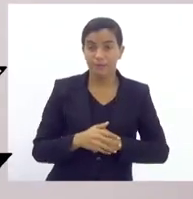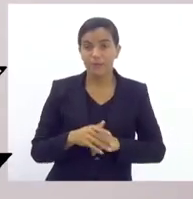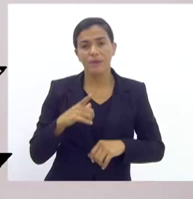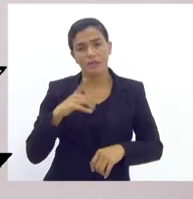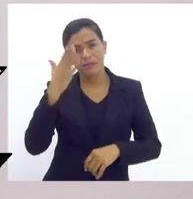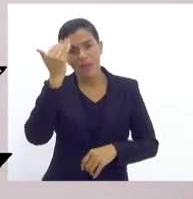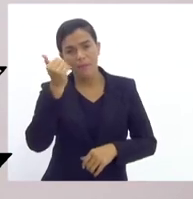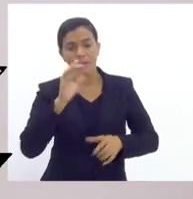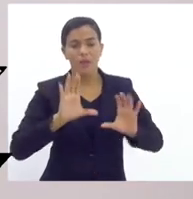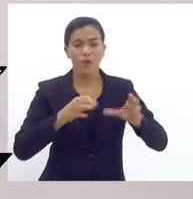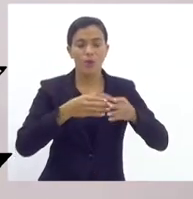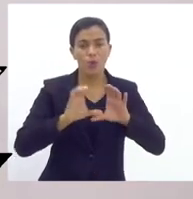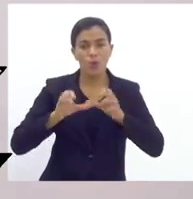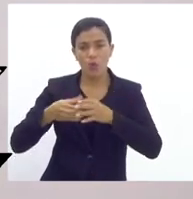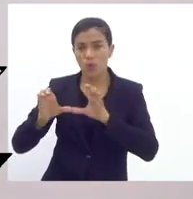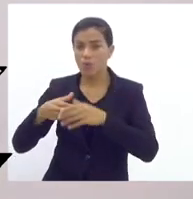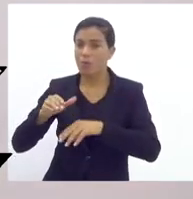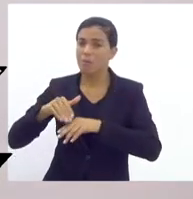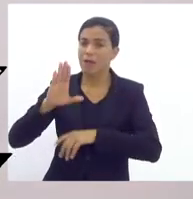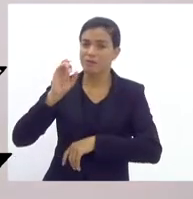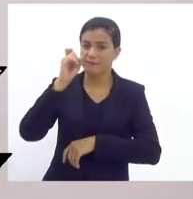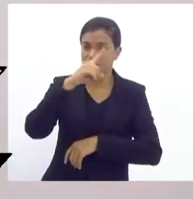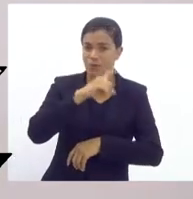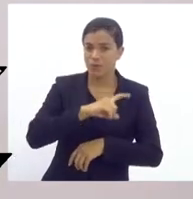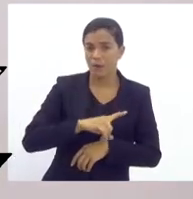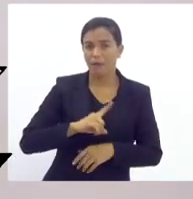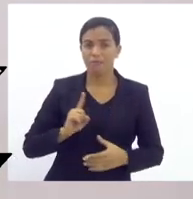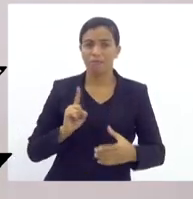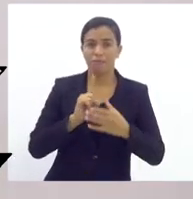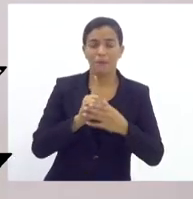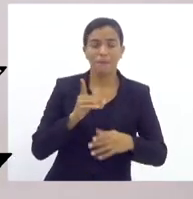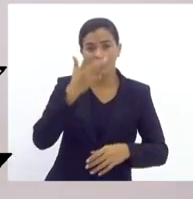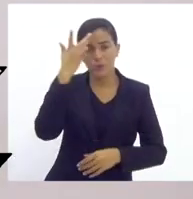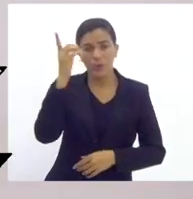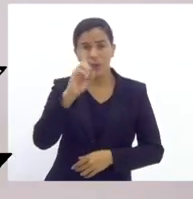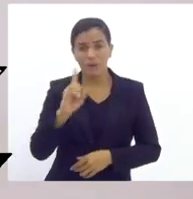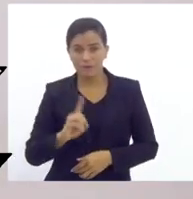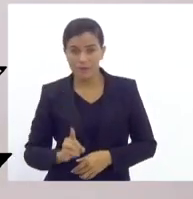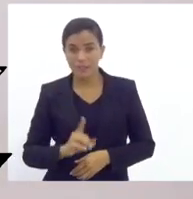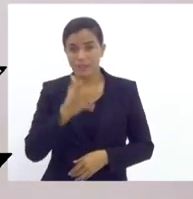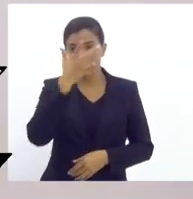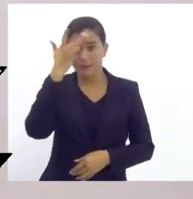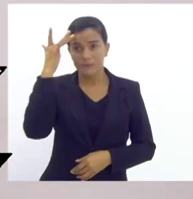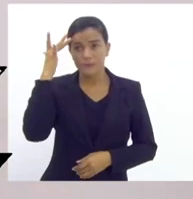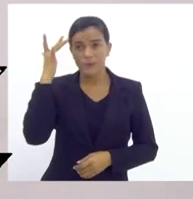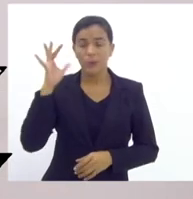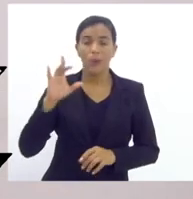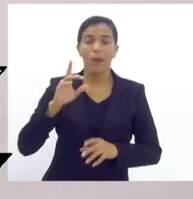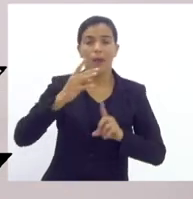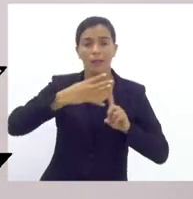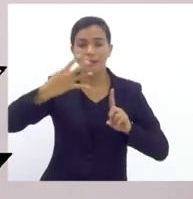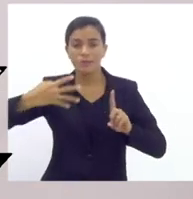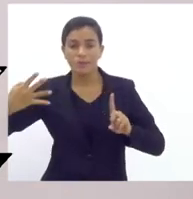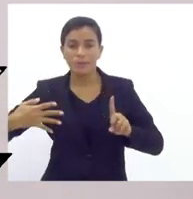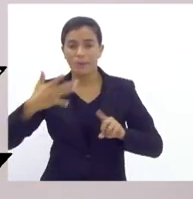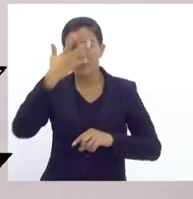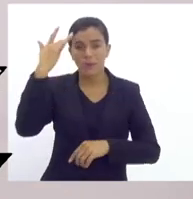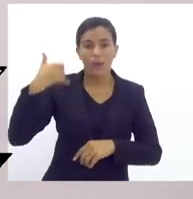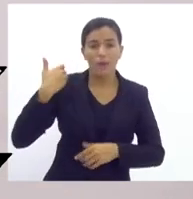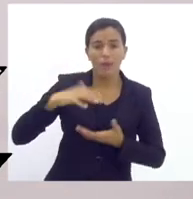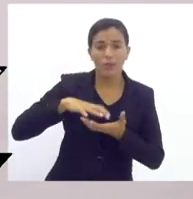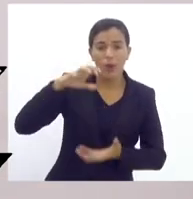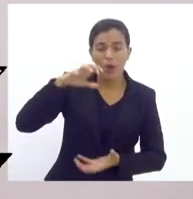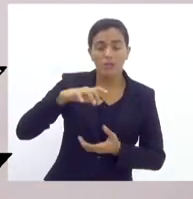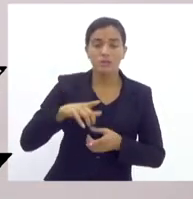que tem grupos que tem mais dificuldade de acesso ao mercado né pessoas com deficiência grupo população LGBT pessoas de mais idosas